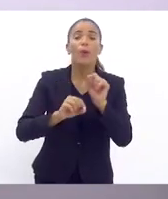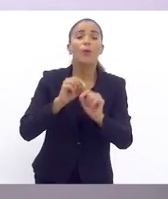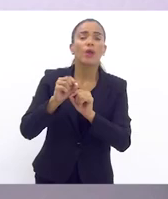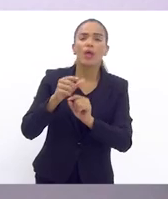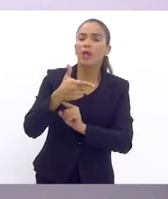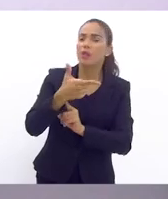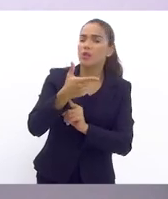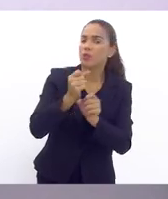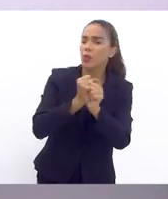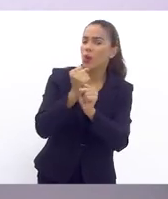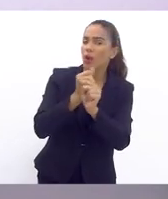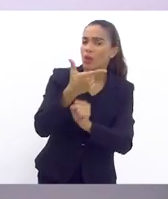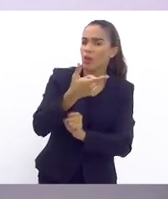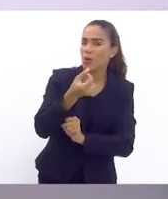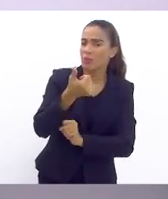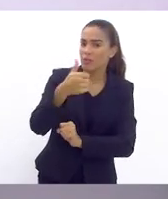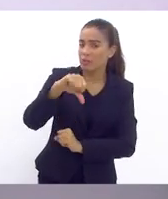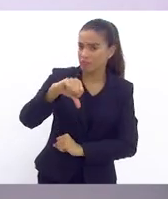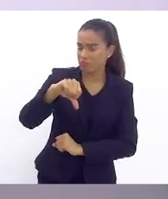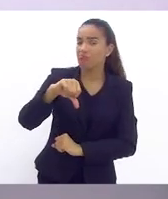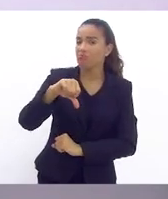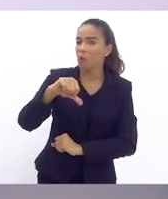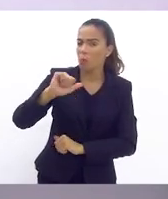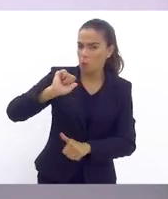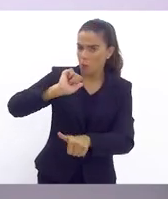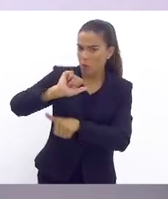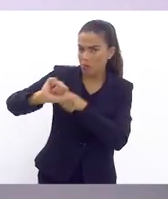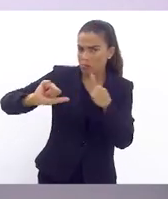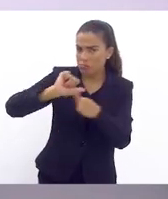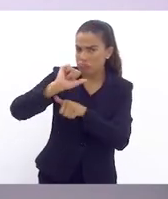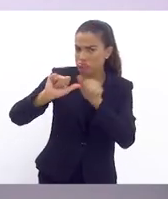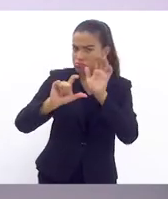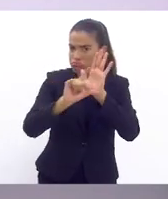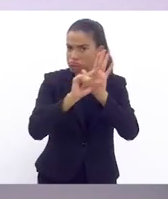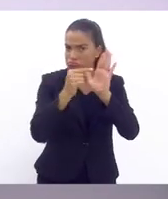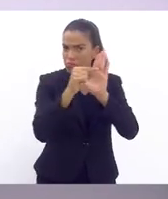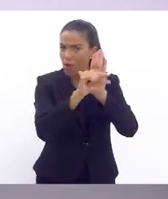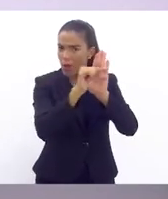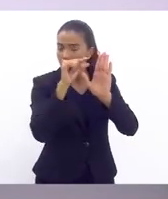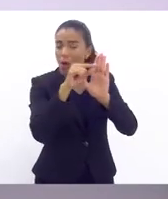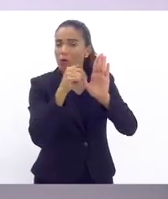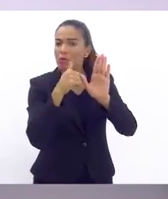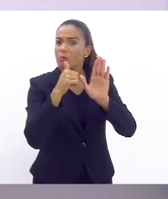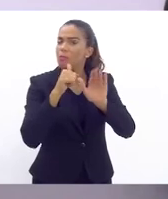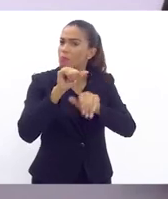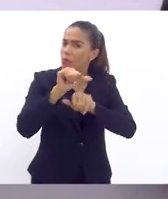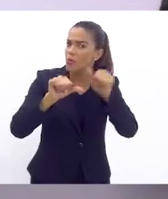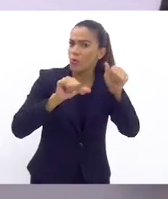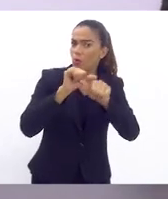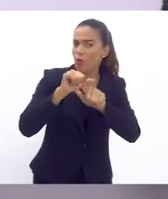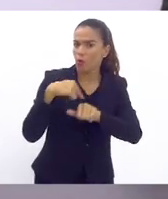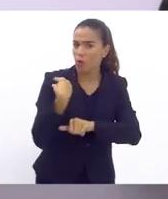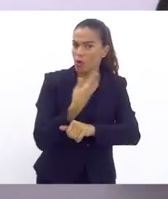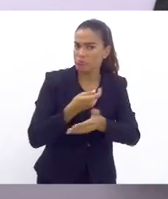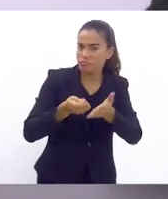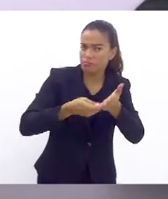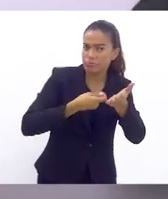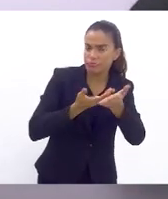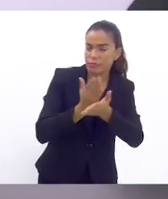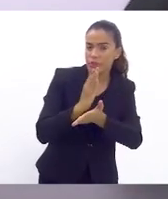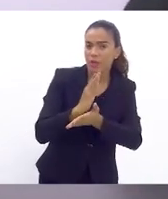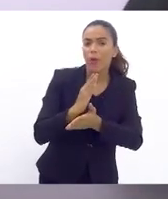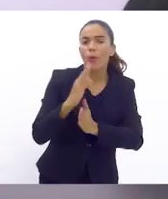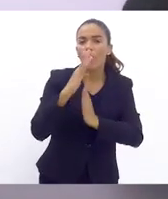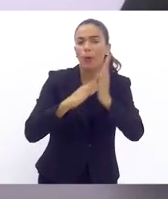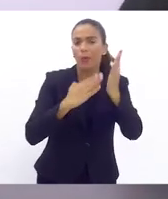em 2019 uma alteração Legislativa de nossa autoria colocou que a recomendação